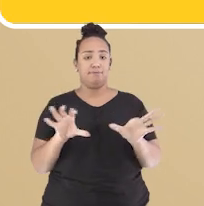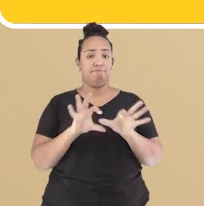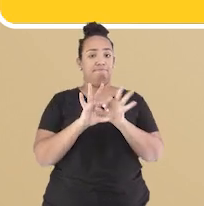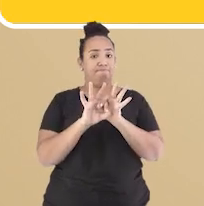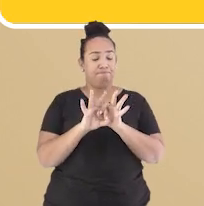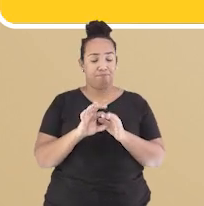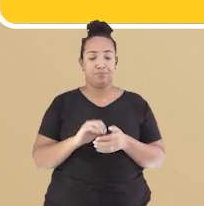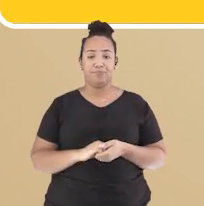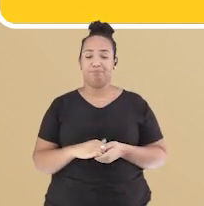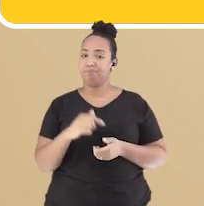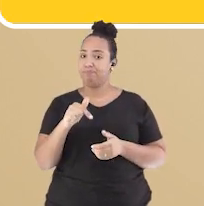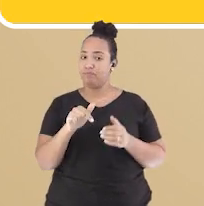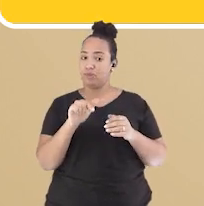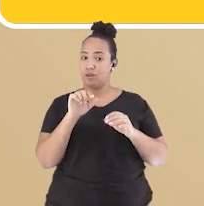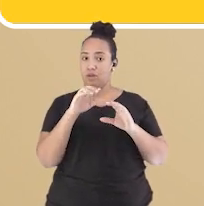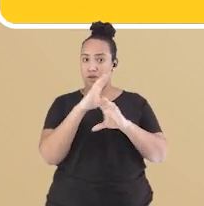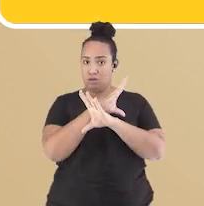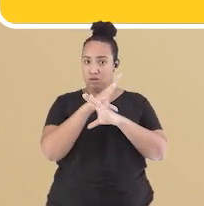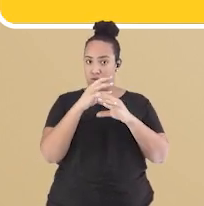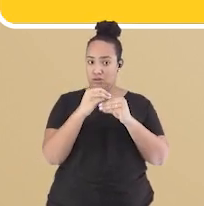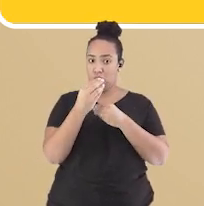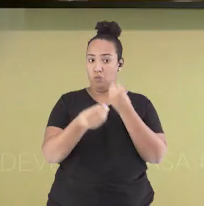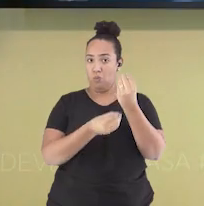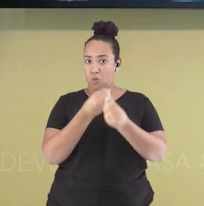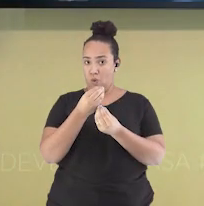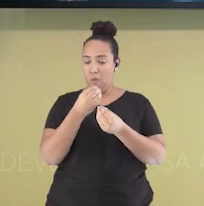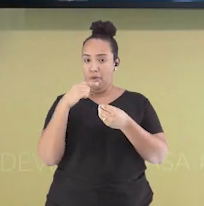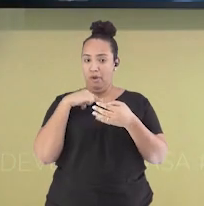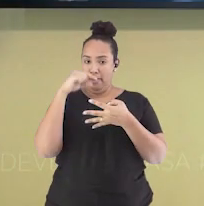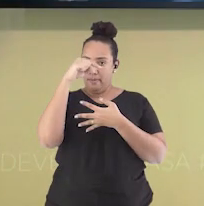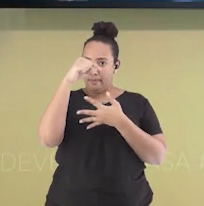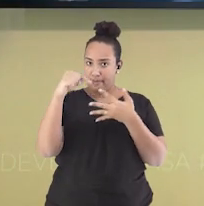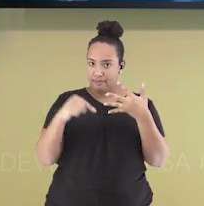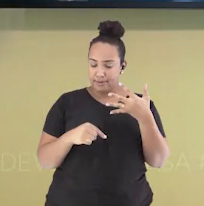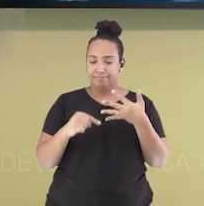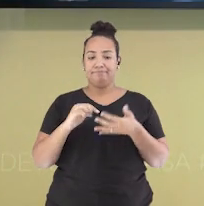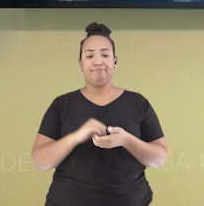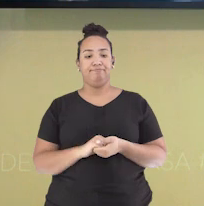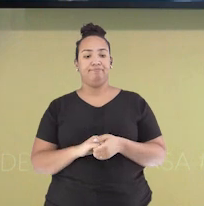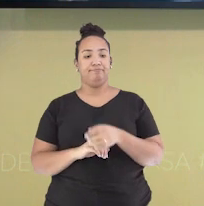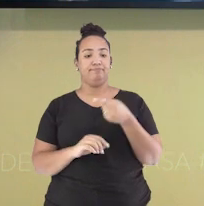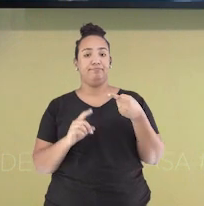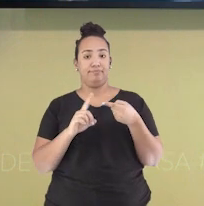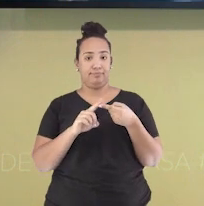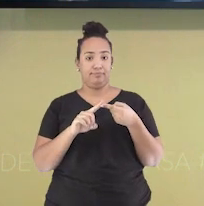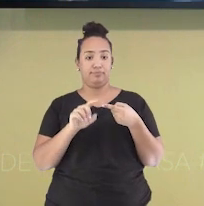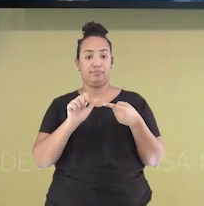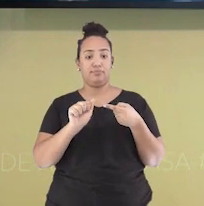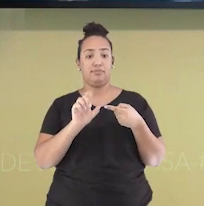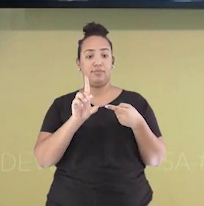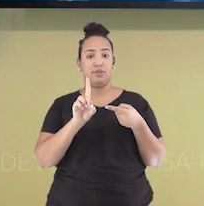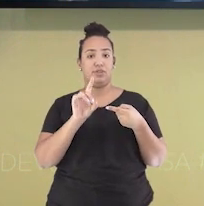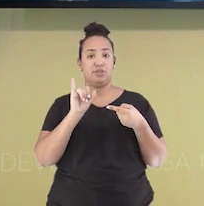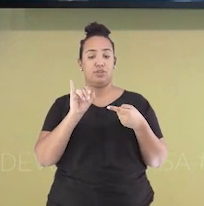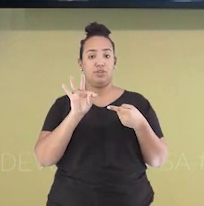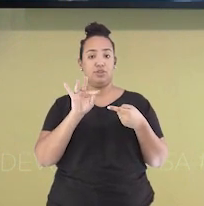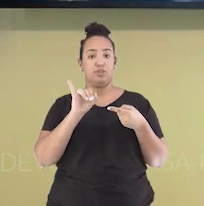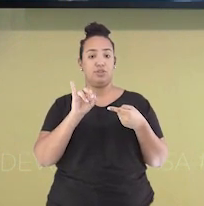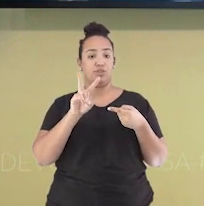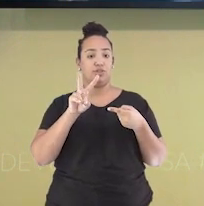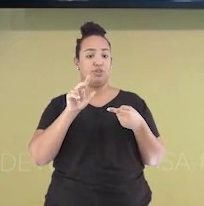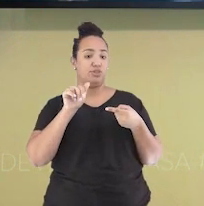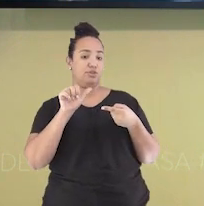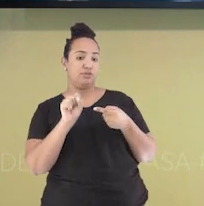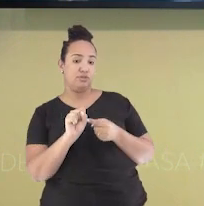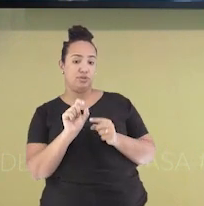Essas conjunções podem ser divididas da seguinte maneira. As conjunções coordenativas aditivas fazem uma relação de